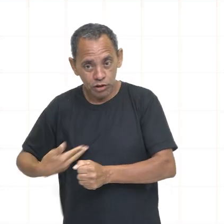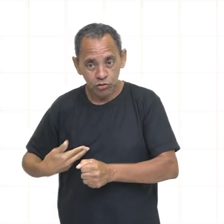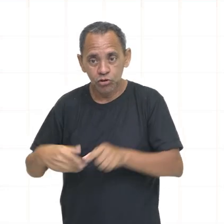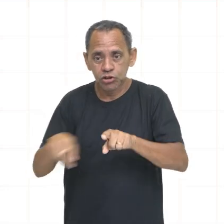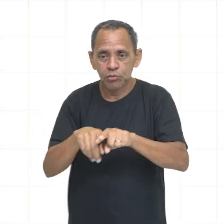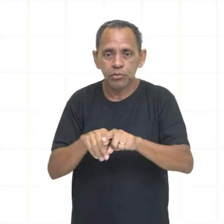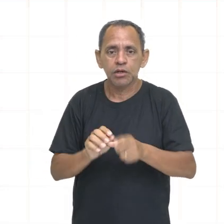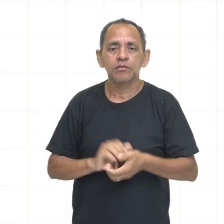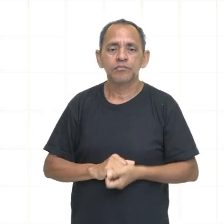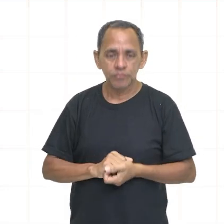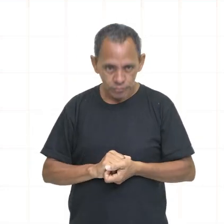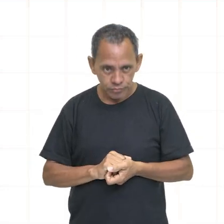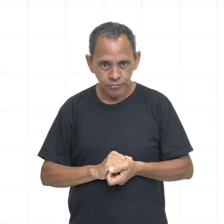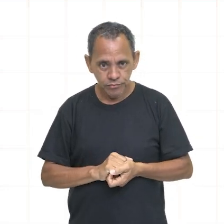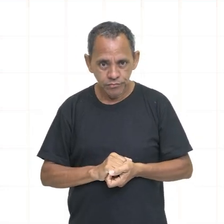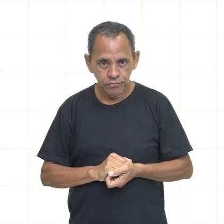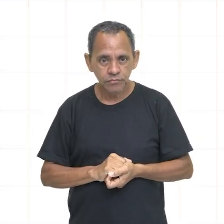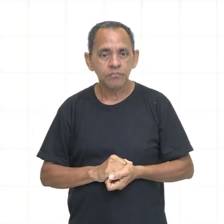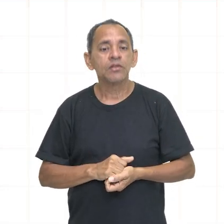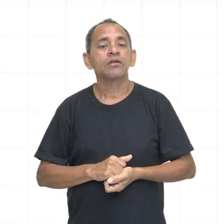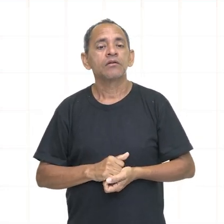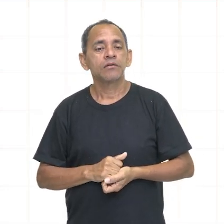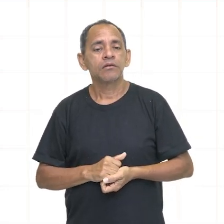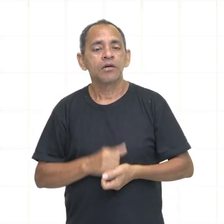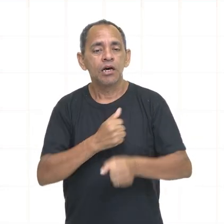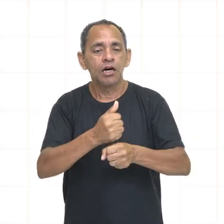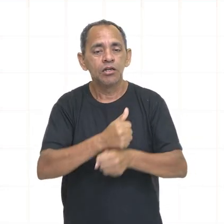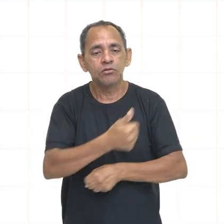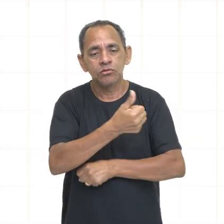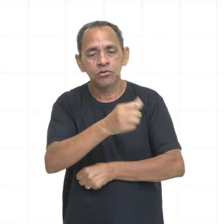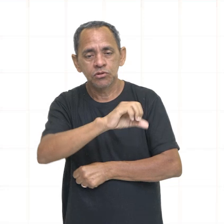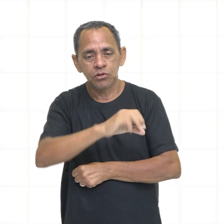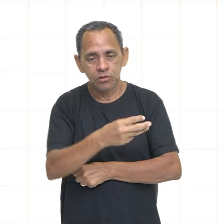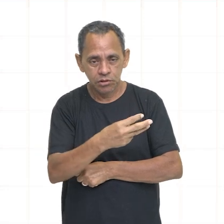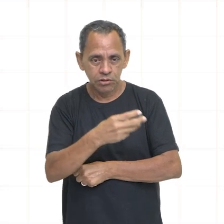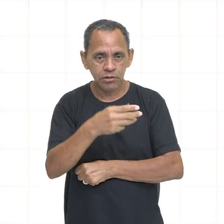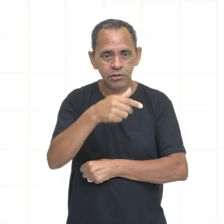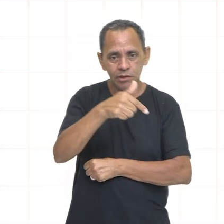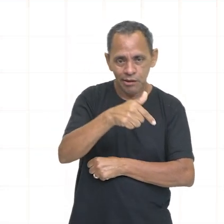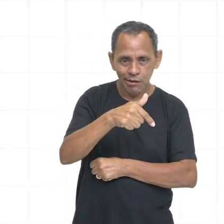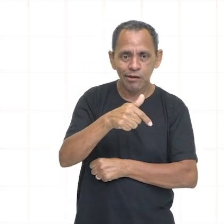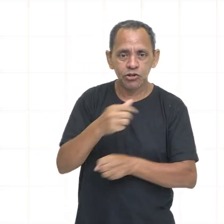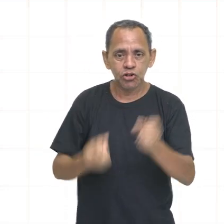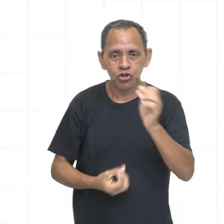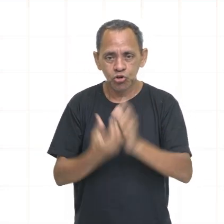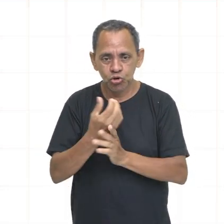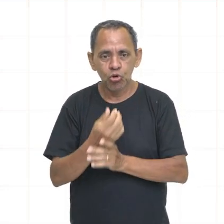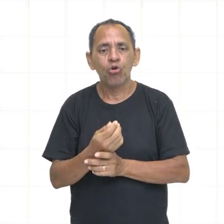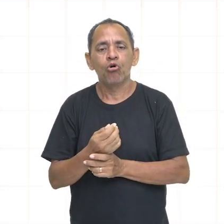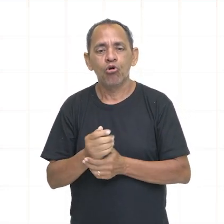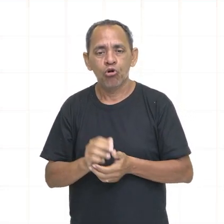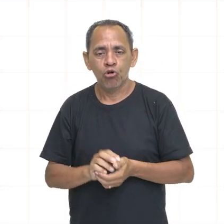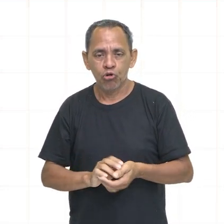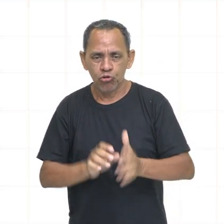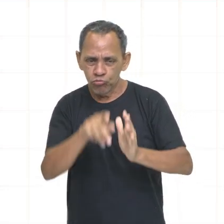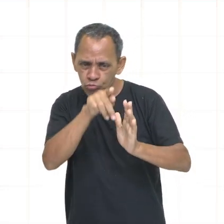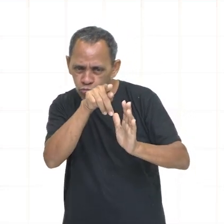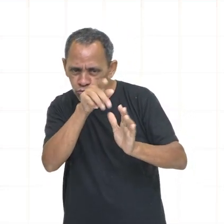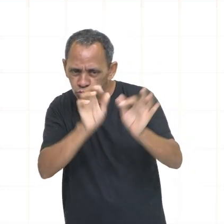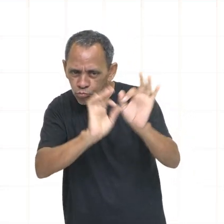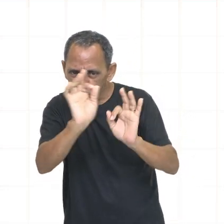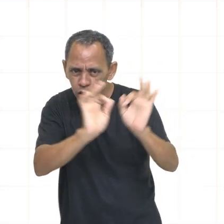1937, o capitão integralista Olímpio Mourão Filho elaborou um plano de uma